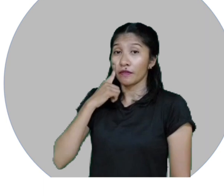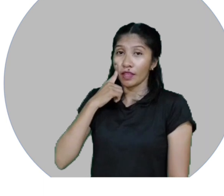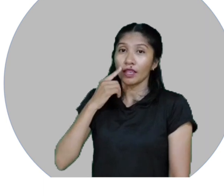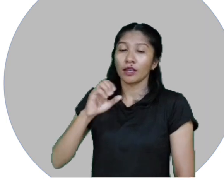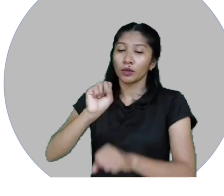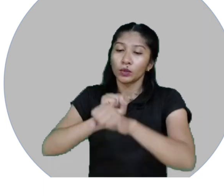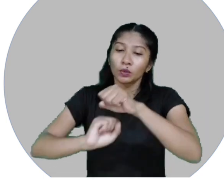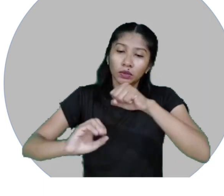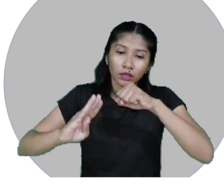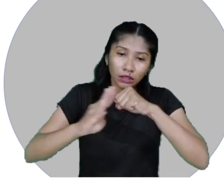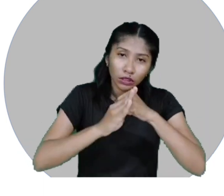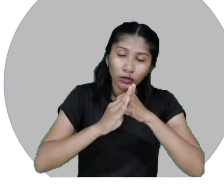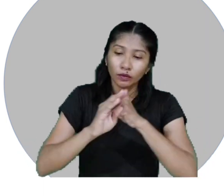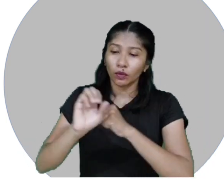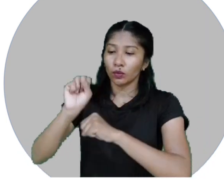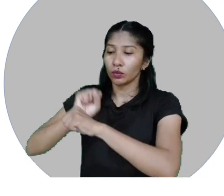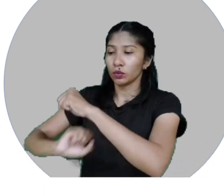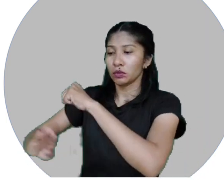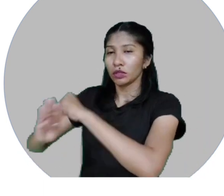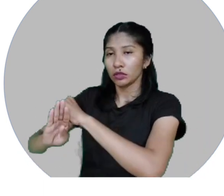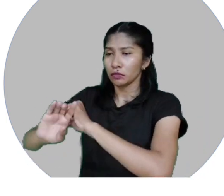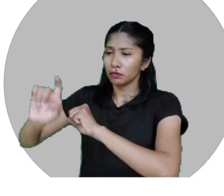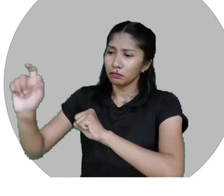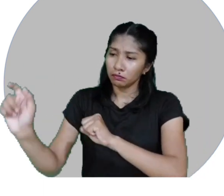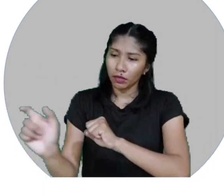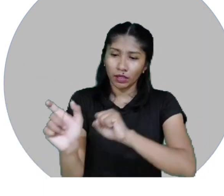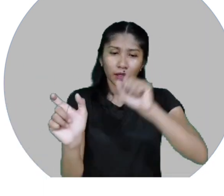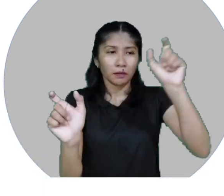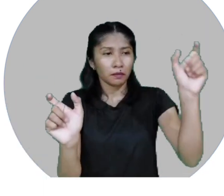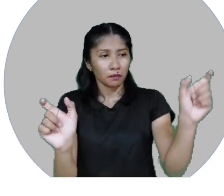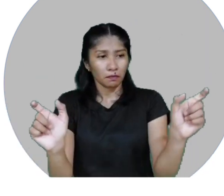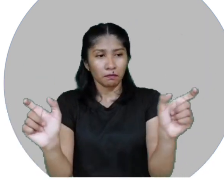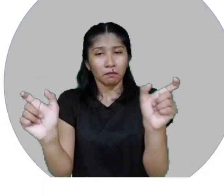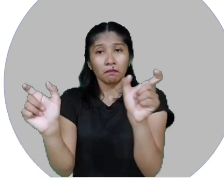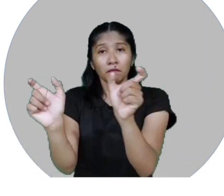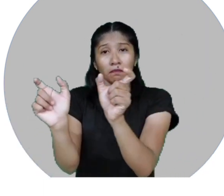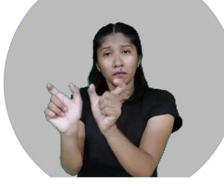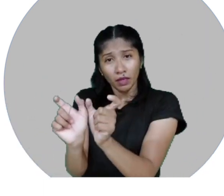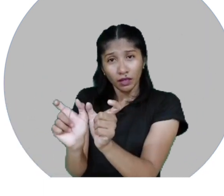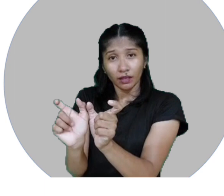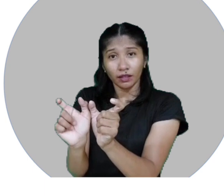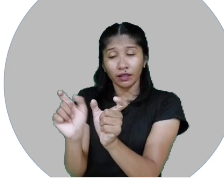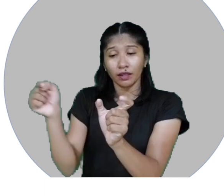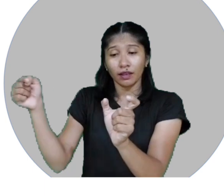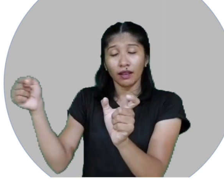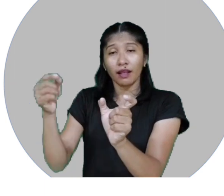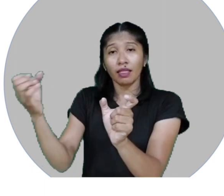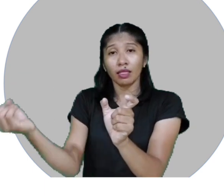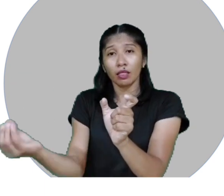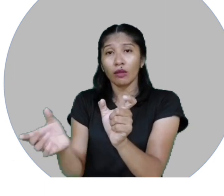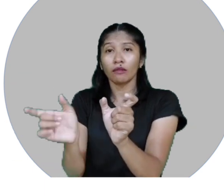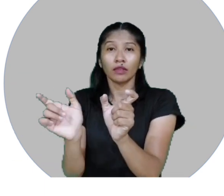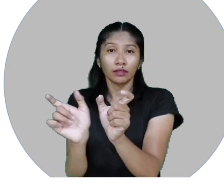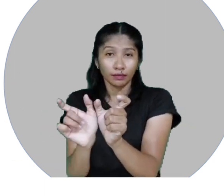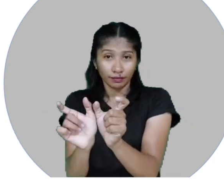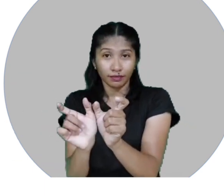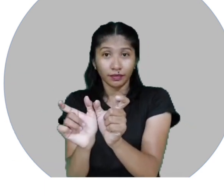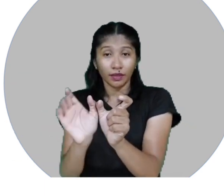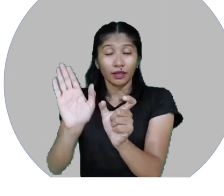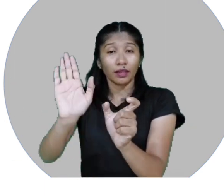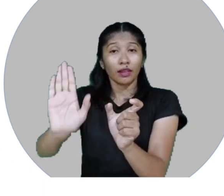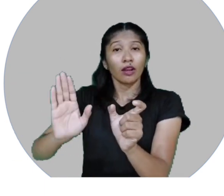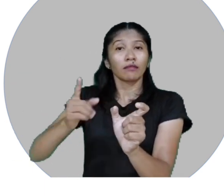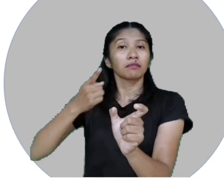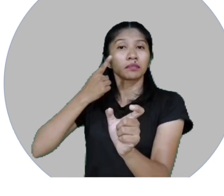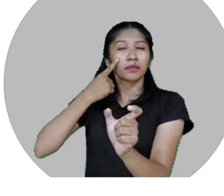substantivos distintos ou um substantivo e um adjetivo para compor uma nova palavra. Vejamos um